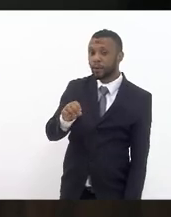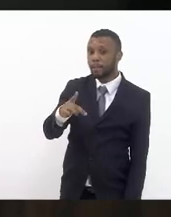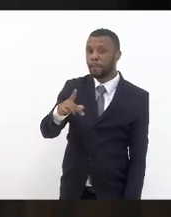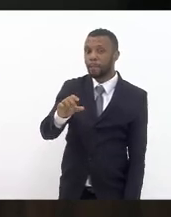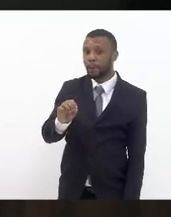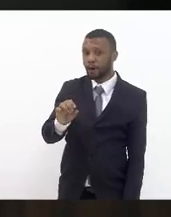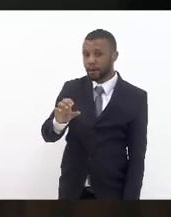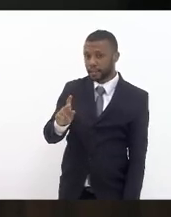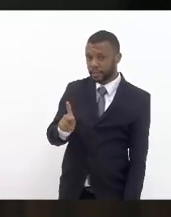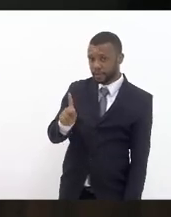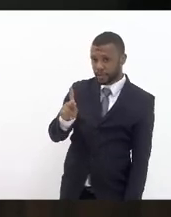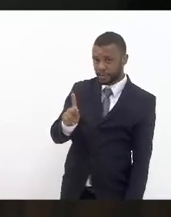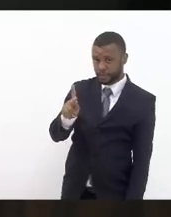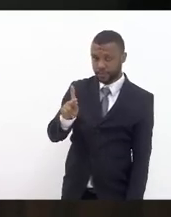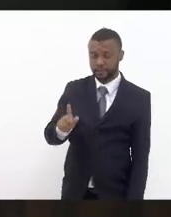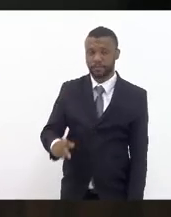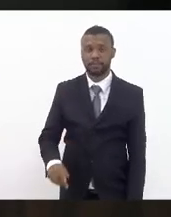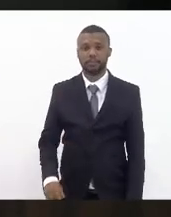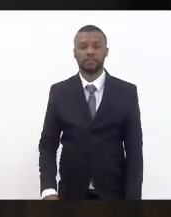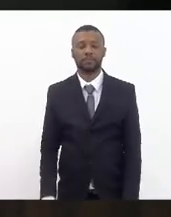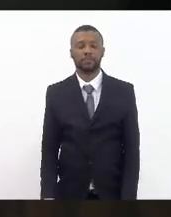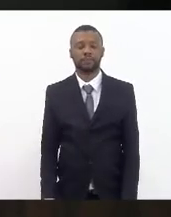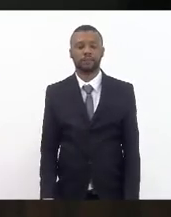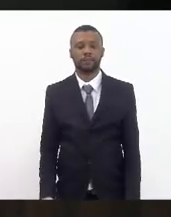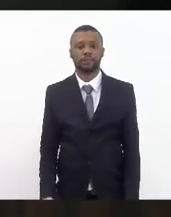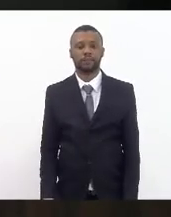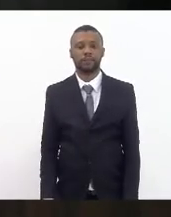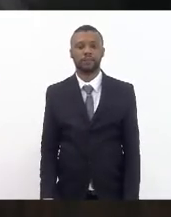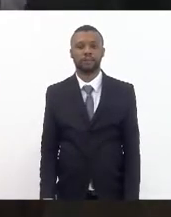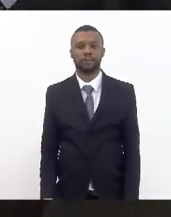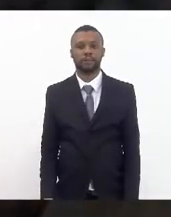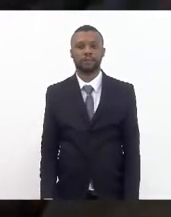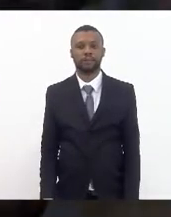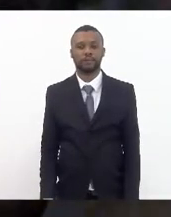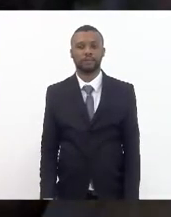Deputado Alexandre Knobloch.